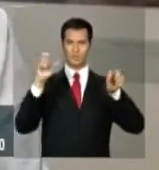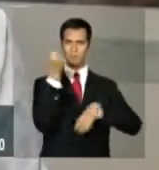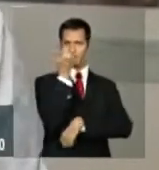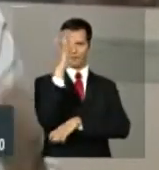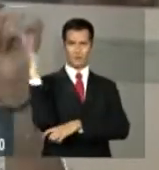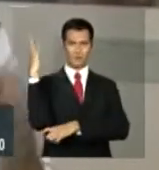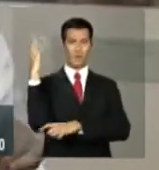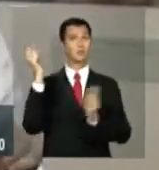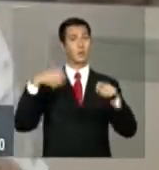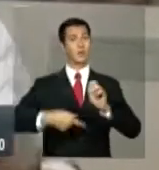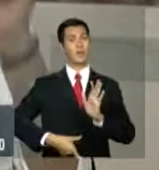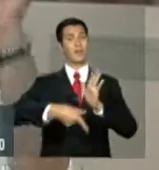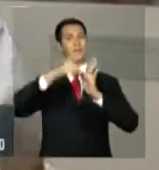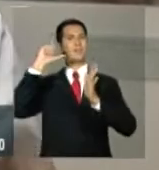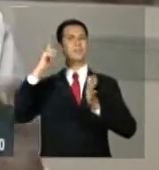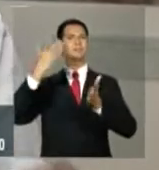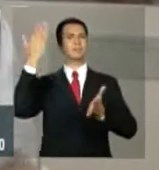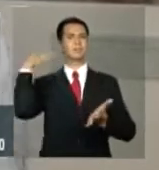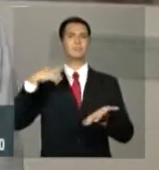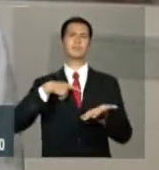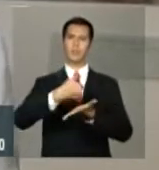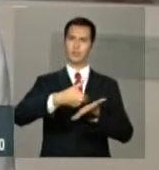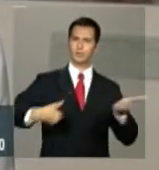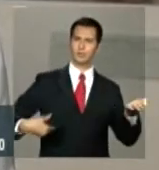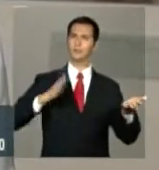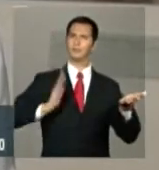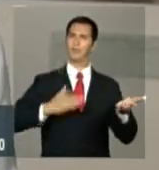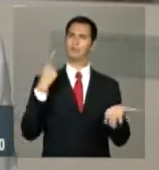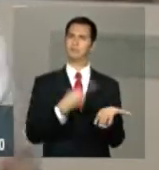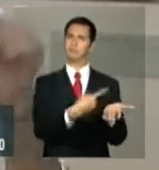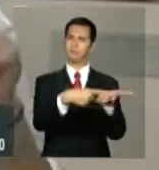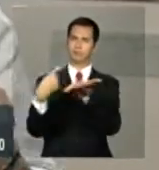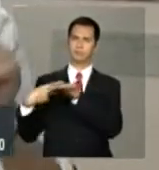um documento prévio acordado entre as partes.